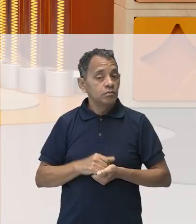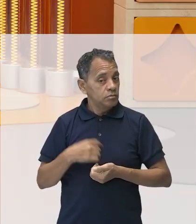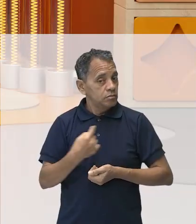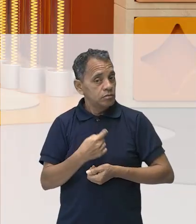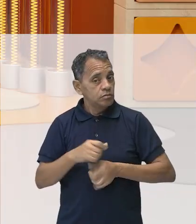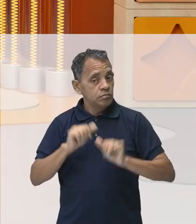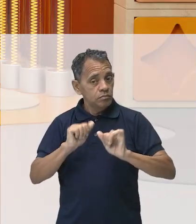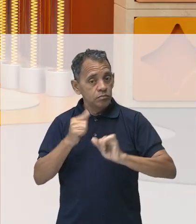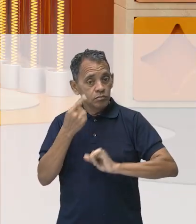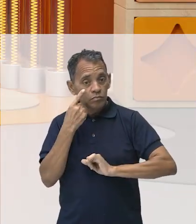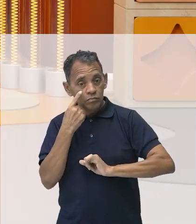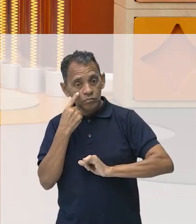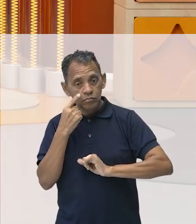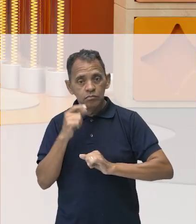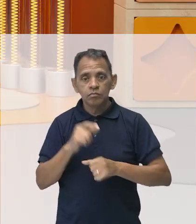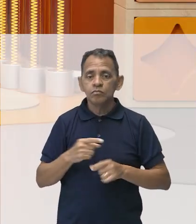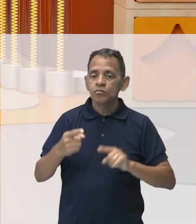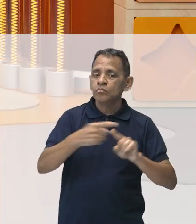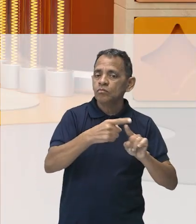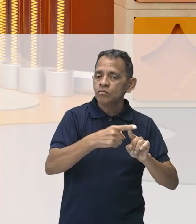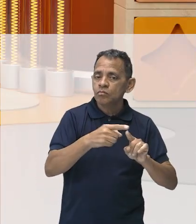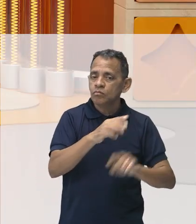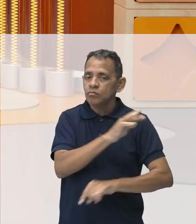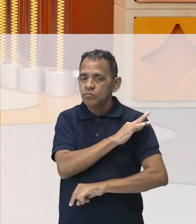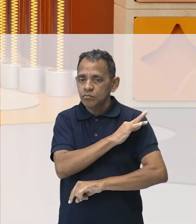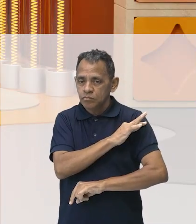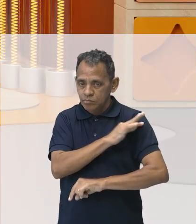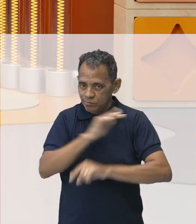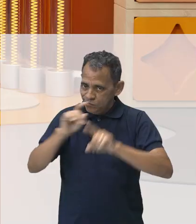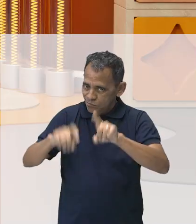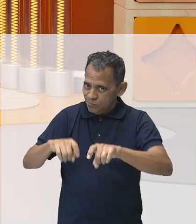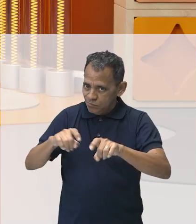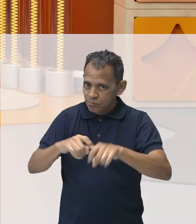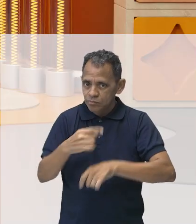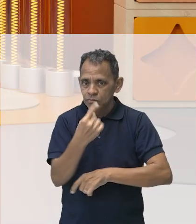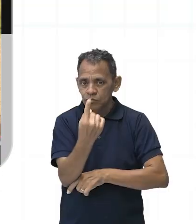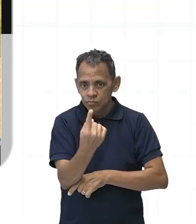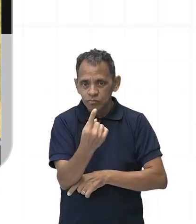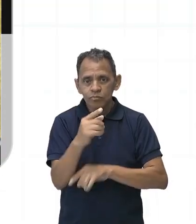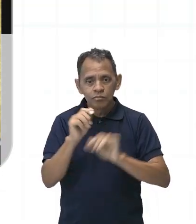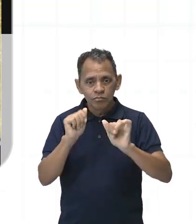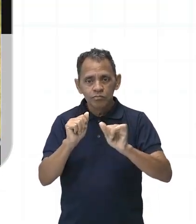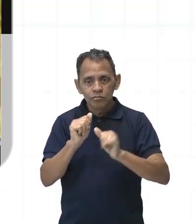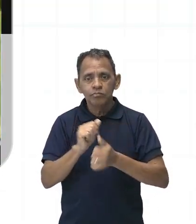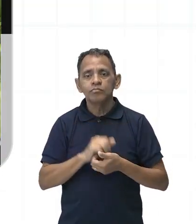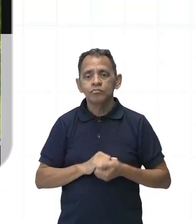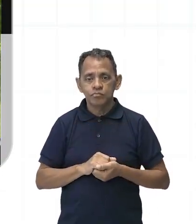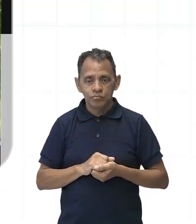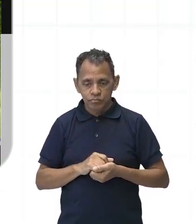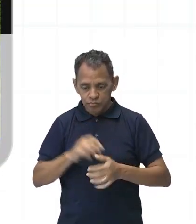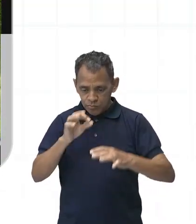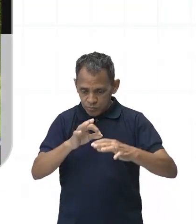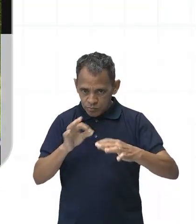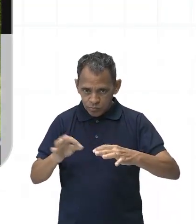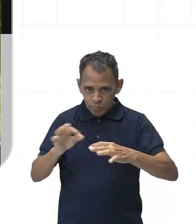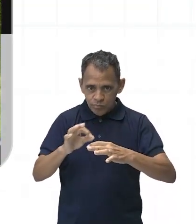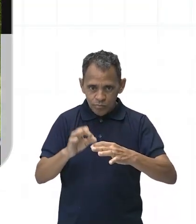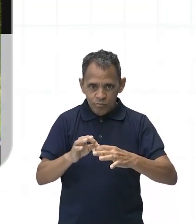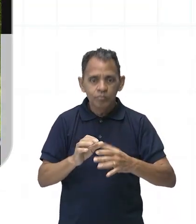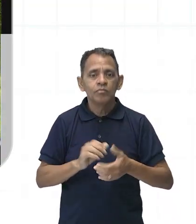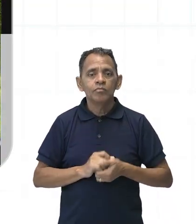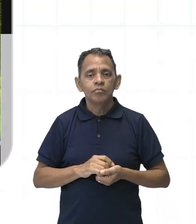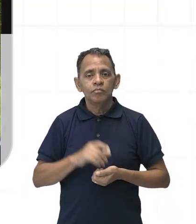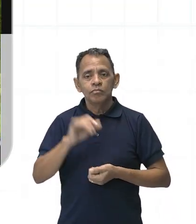observar que tipos de técnicas agrícolas, uma delas, gente, pode ser uma agricultura itinerante,